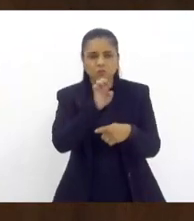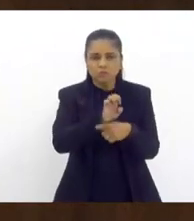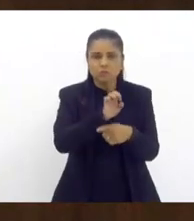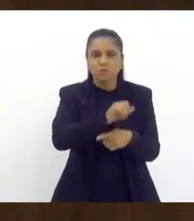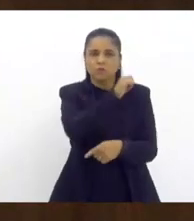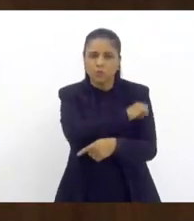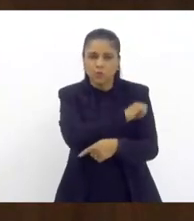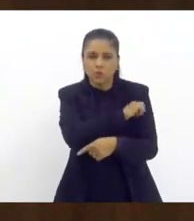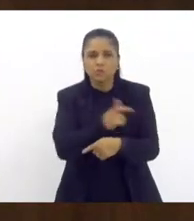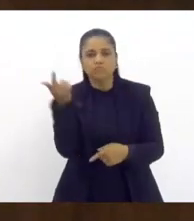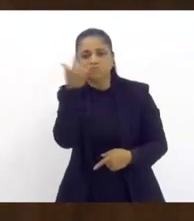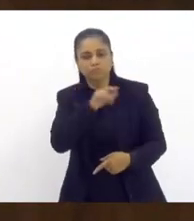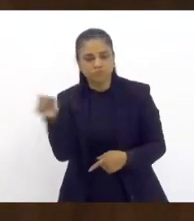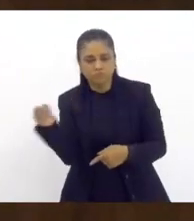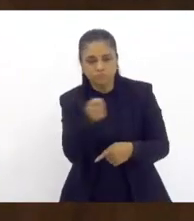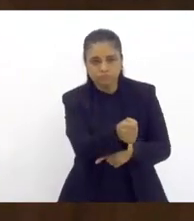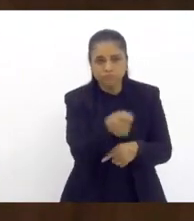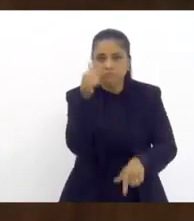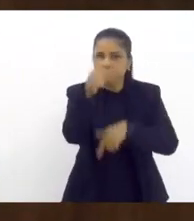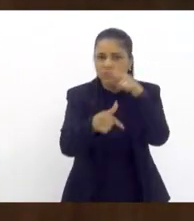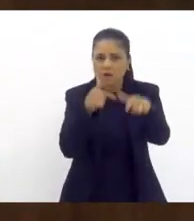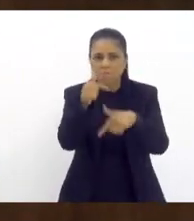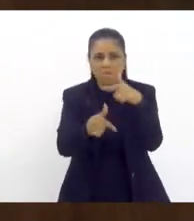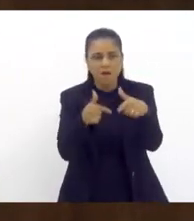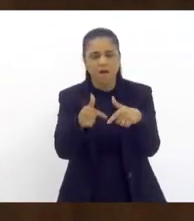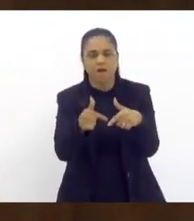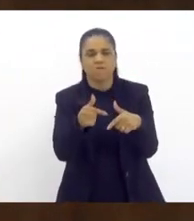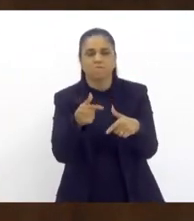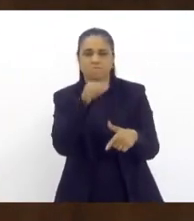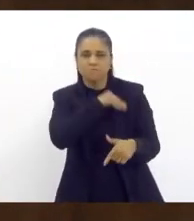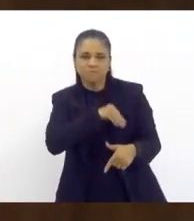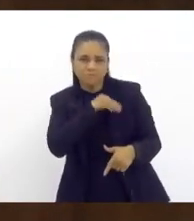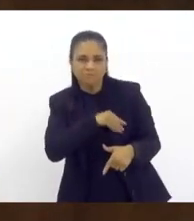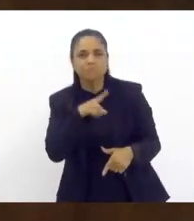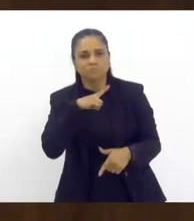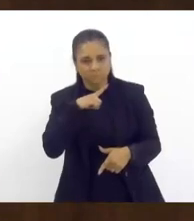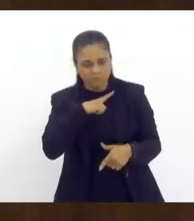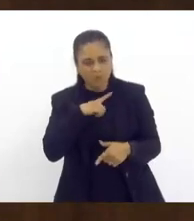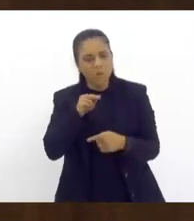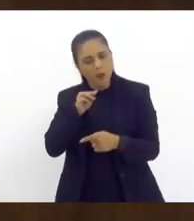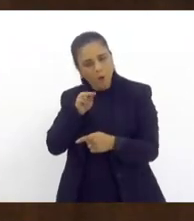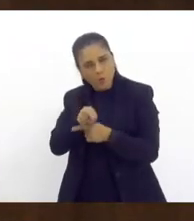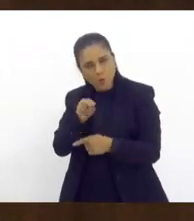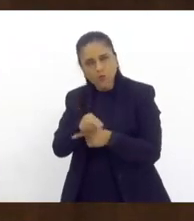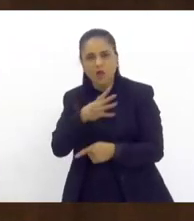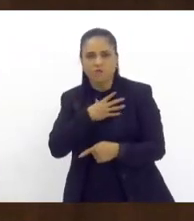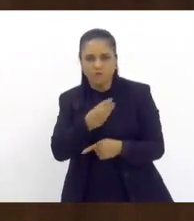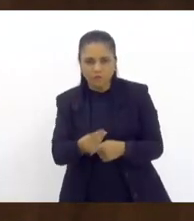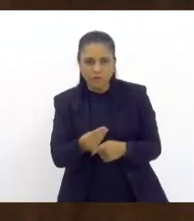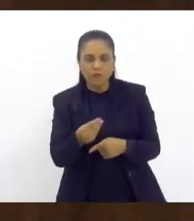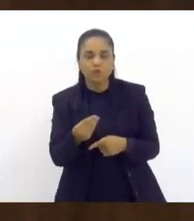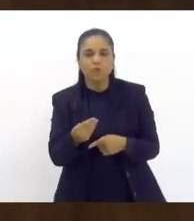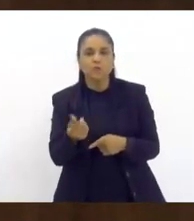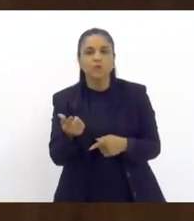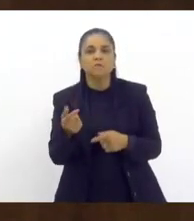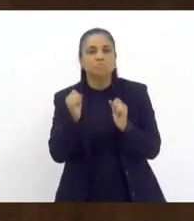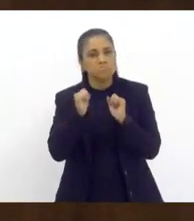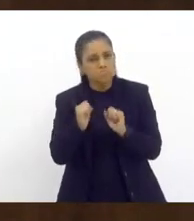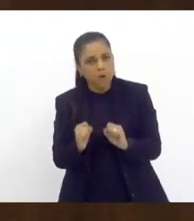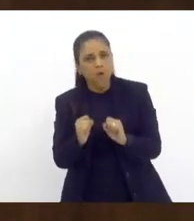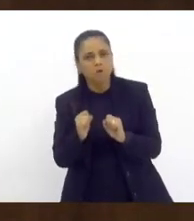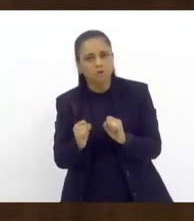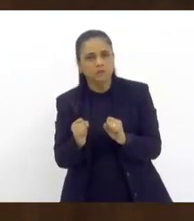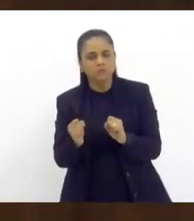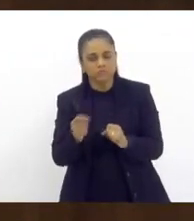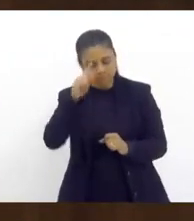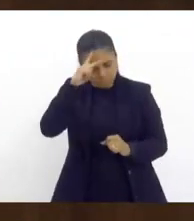do emprego e da renda para a sustentação dela, dos seus filhos, e ela poder tomar de volta a autonomia